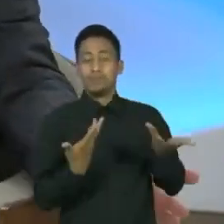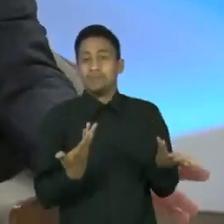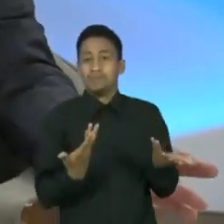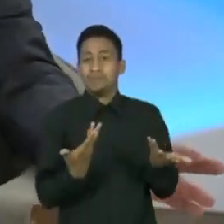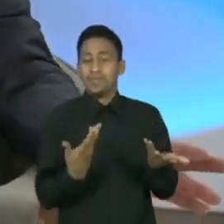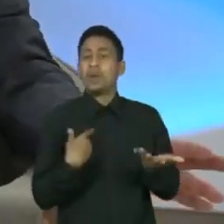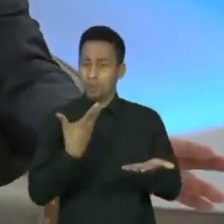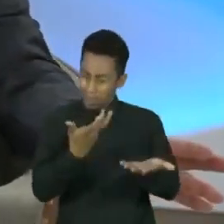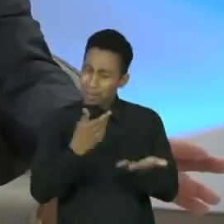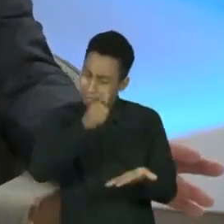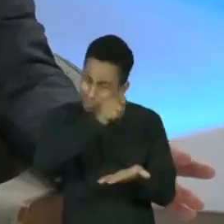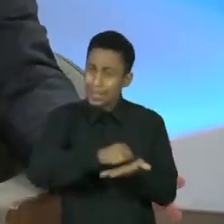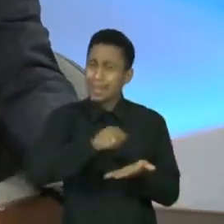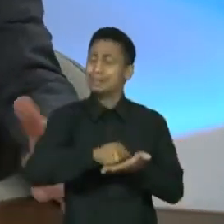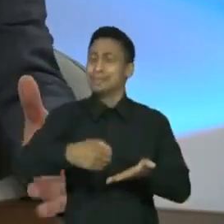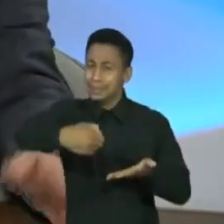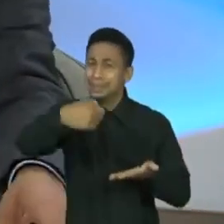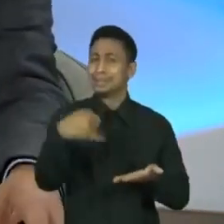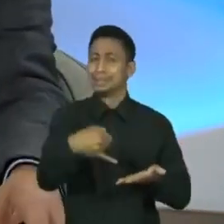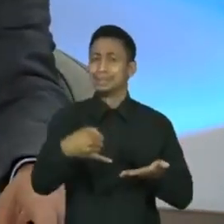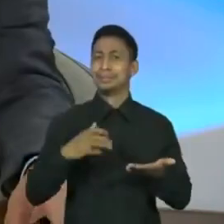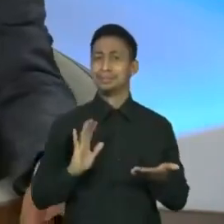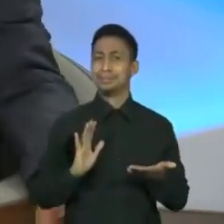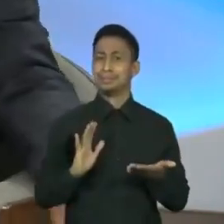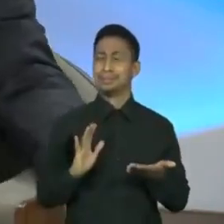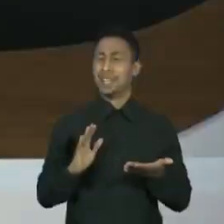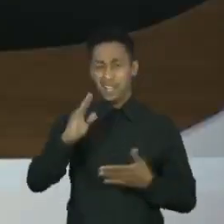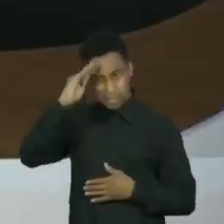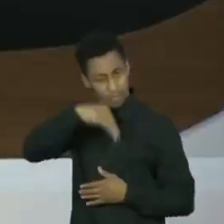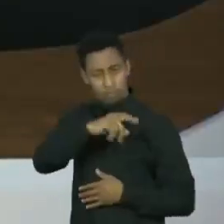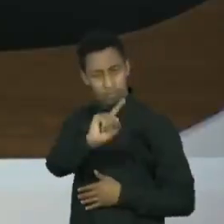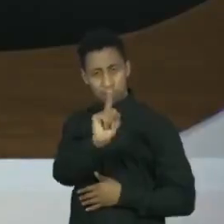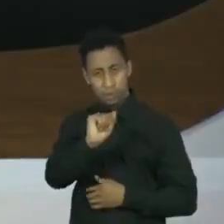deixar isso para trás. Então, foi um risco que eu assumi, calculado. né? Um risco